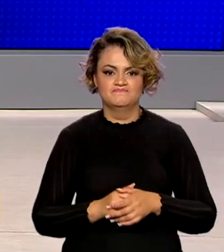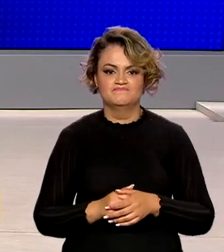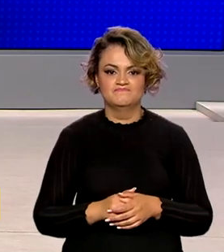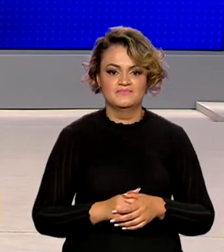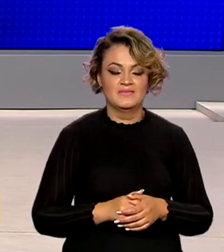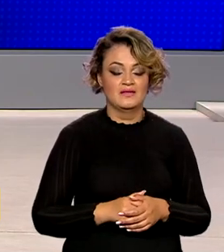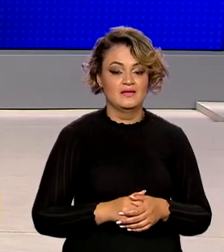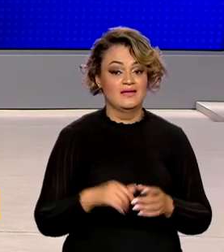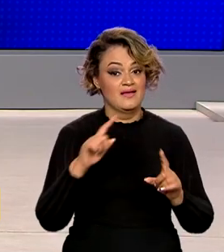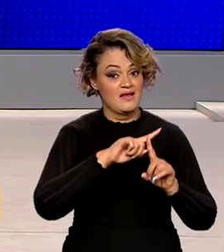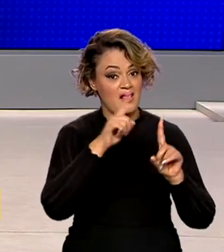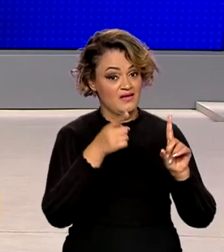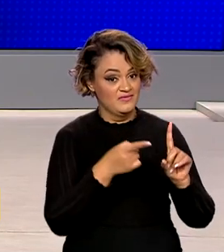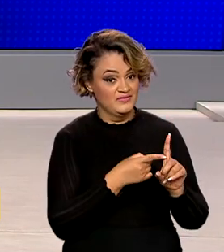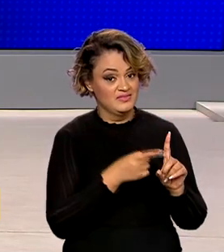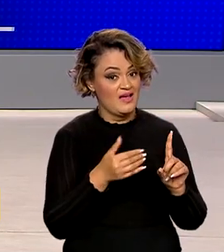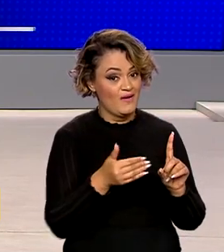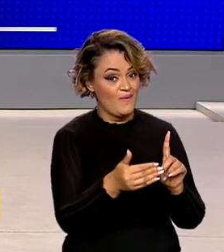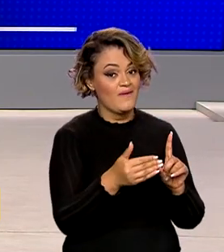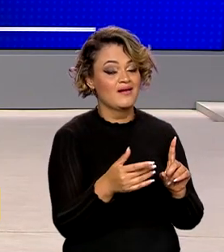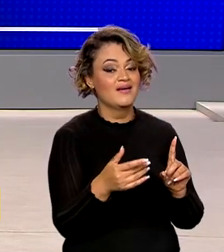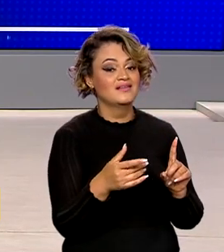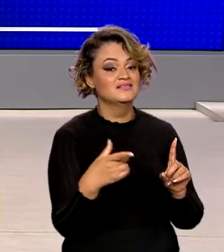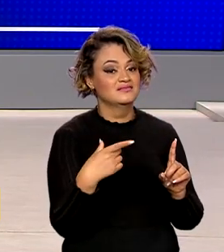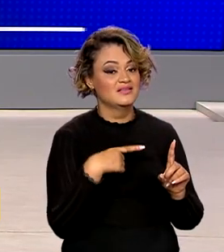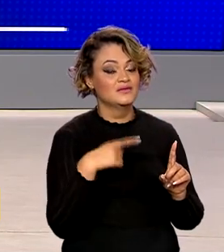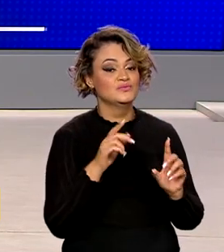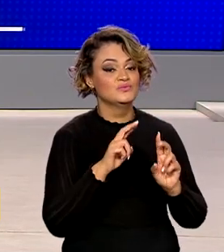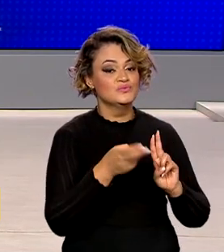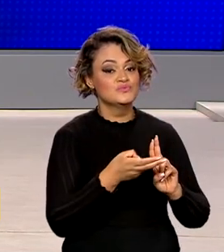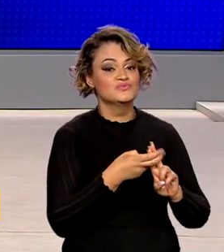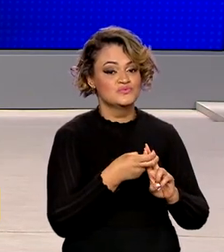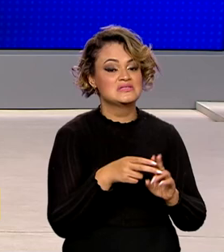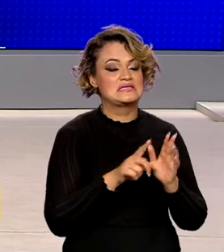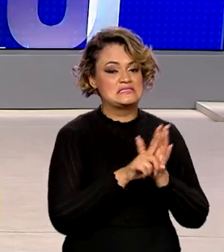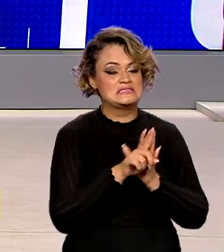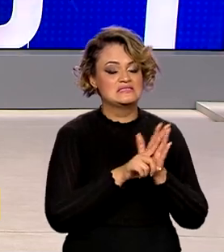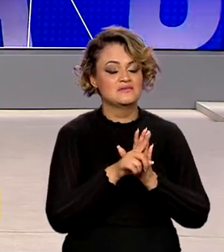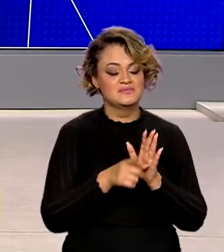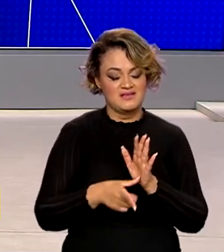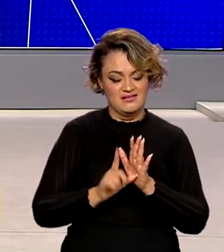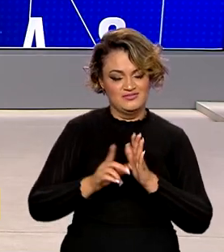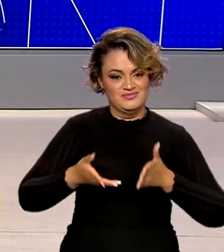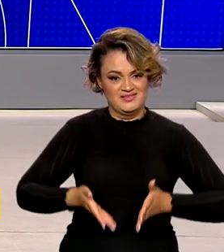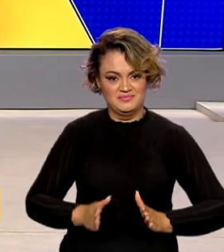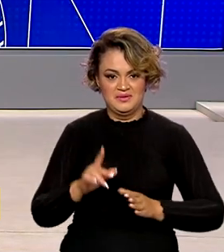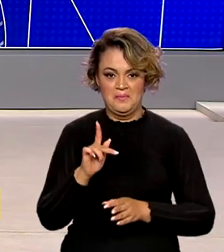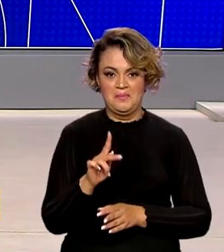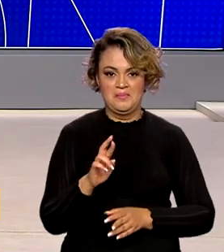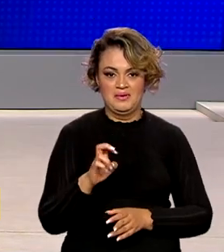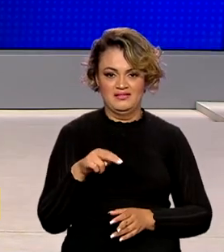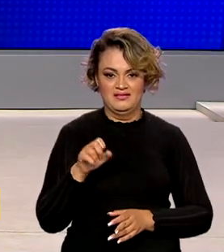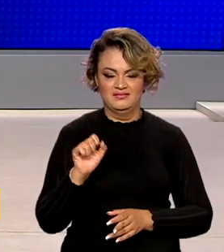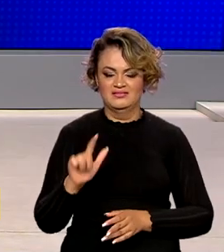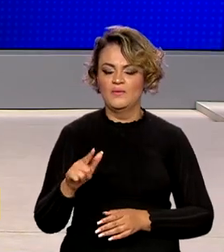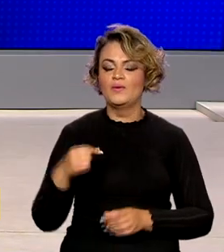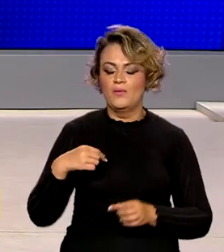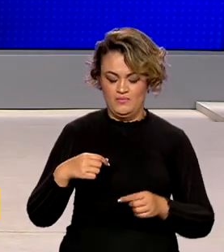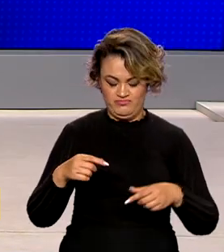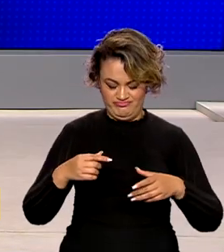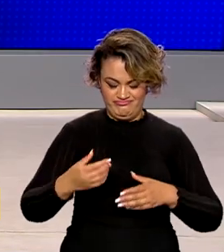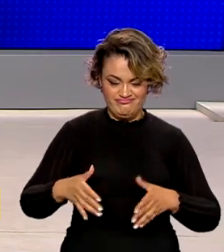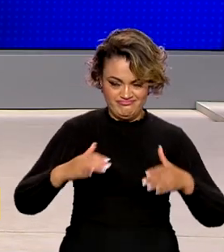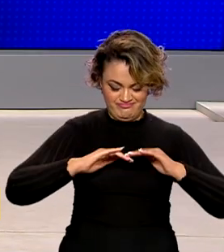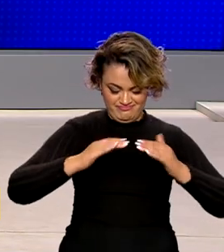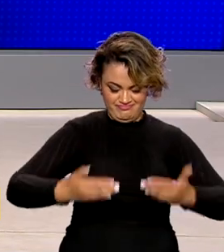e as gestantes contam a partir de agora no SUS com mais exames do pré-natal e um deles é o ecocardiograma